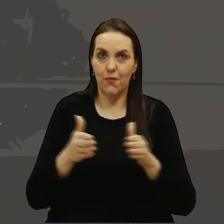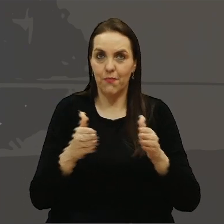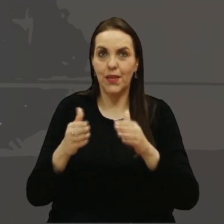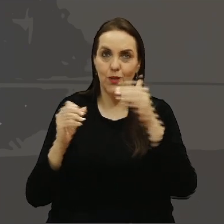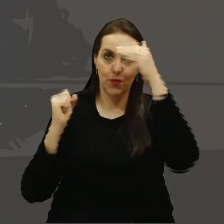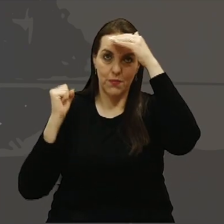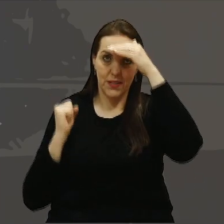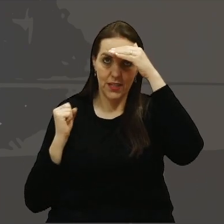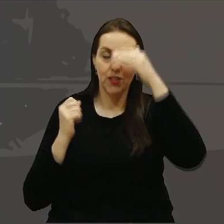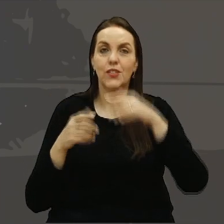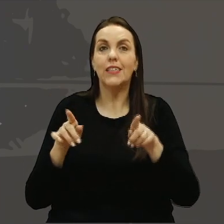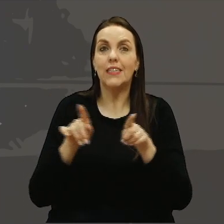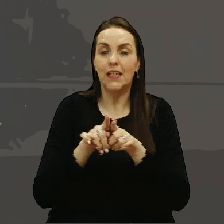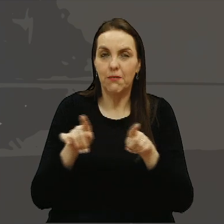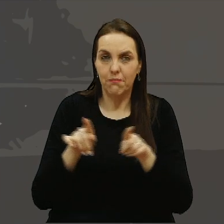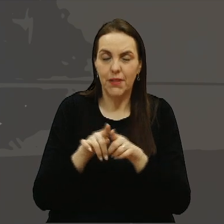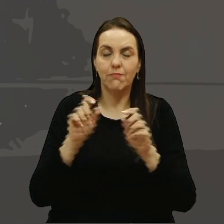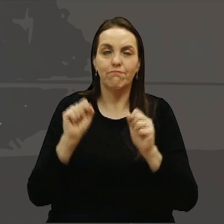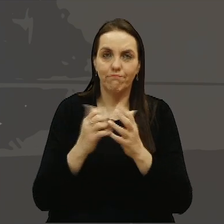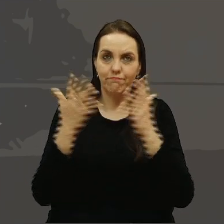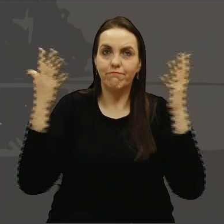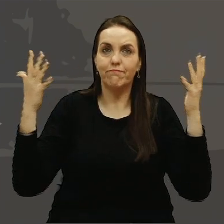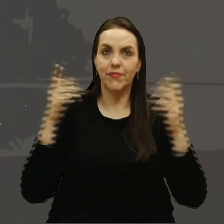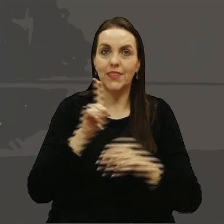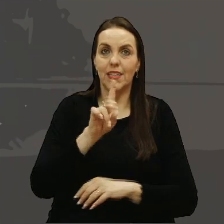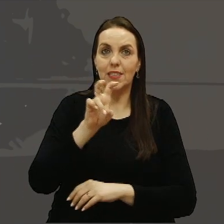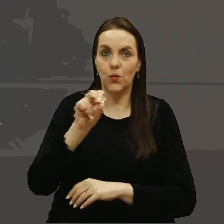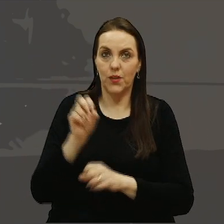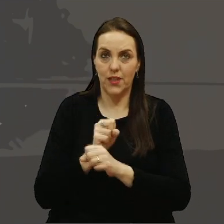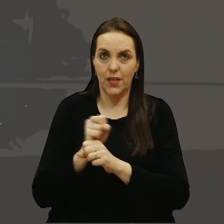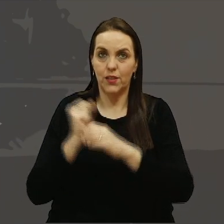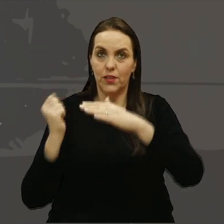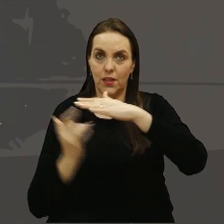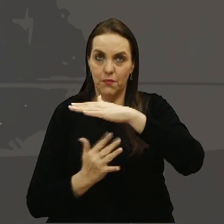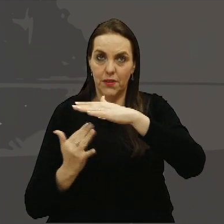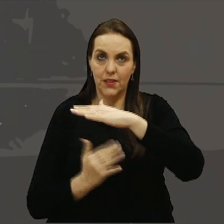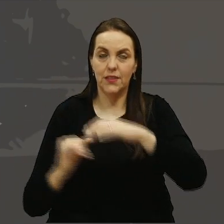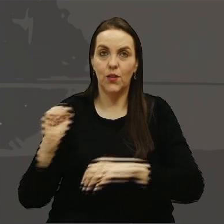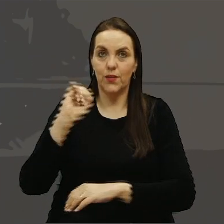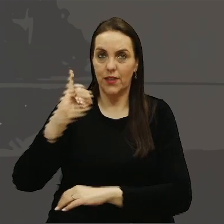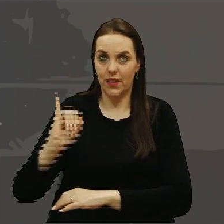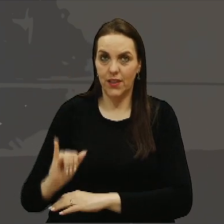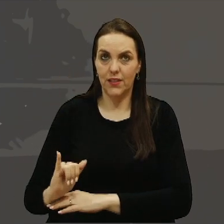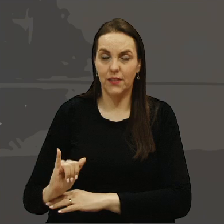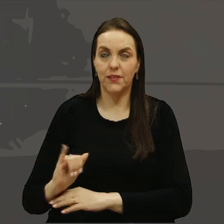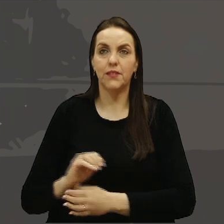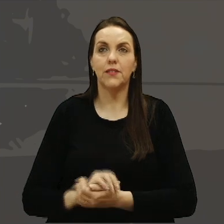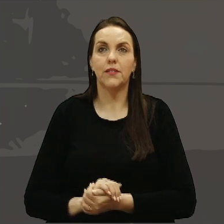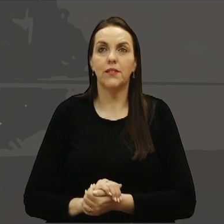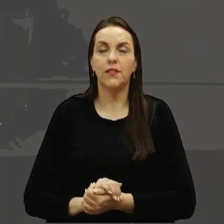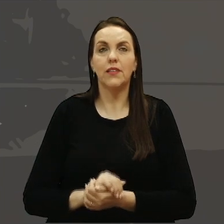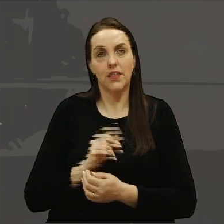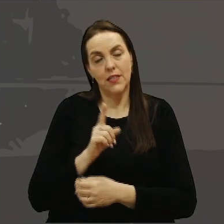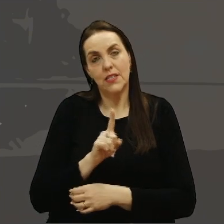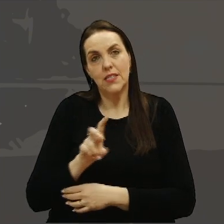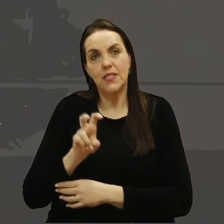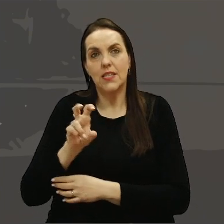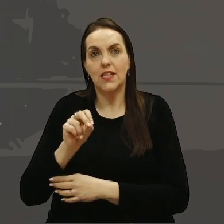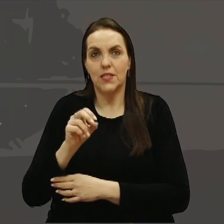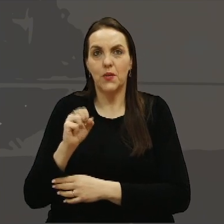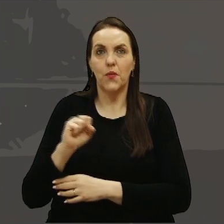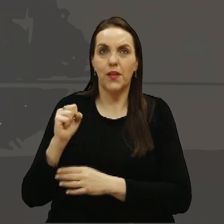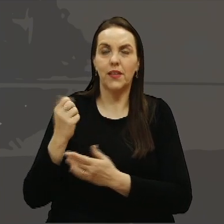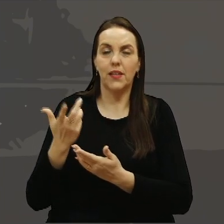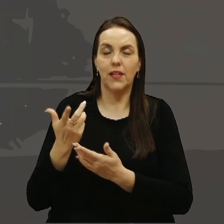Imigrante, também celebrando os 150 anos da imigração italiana, né? São 150